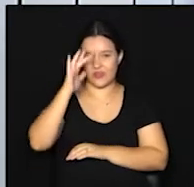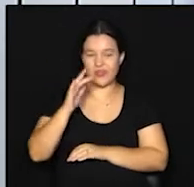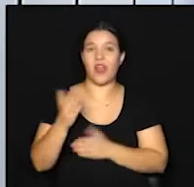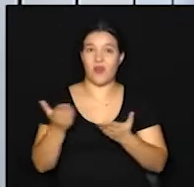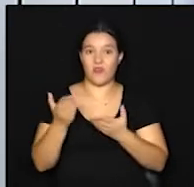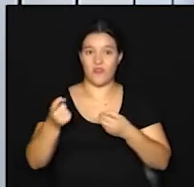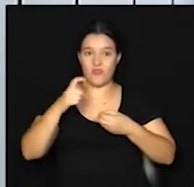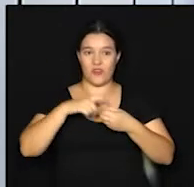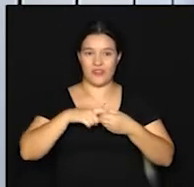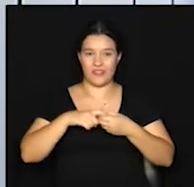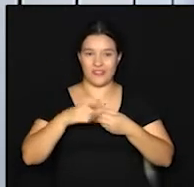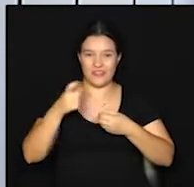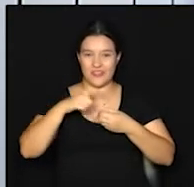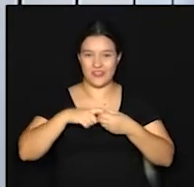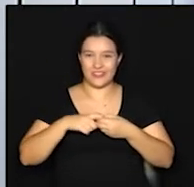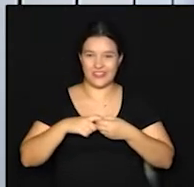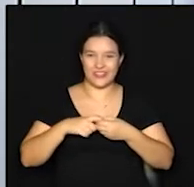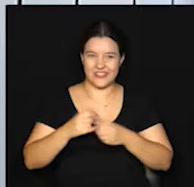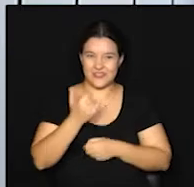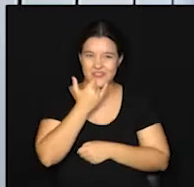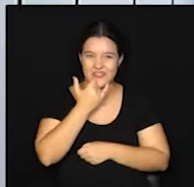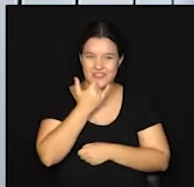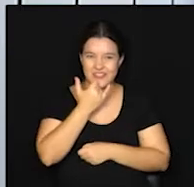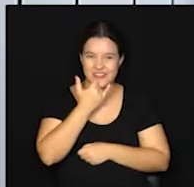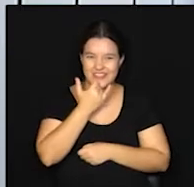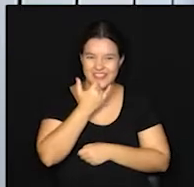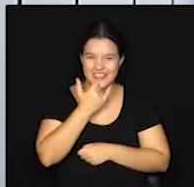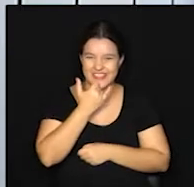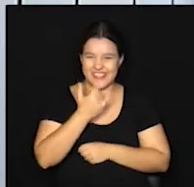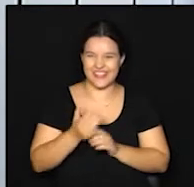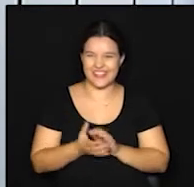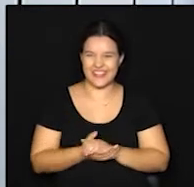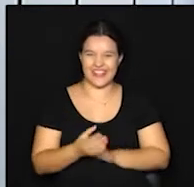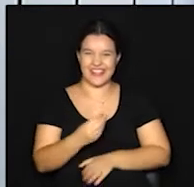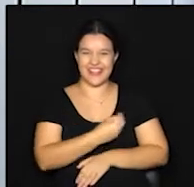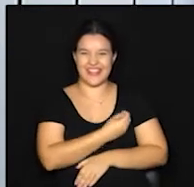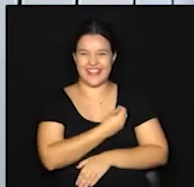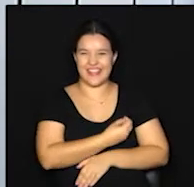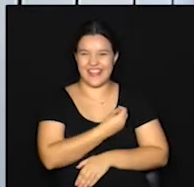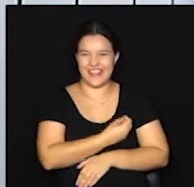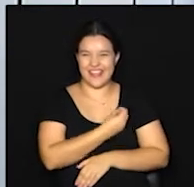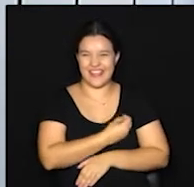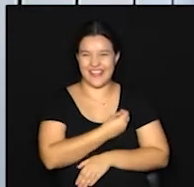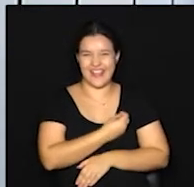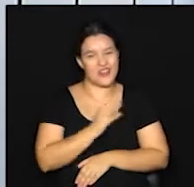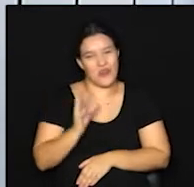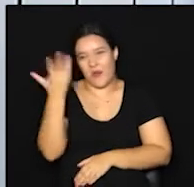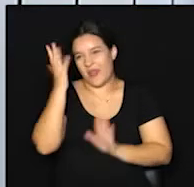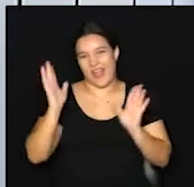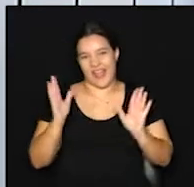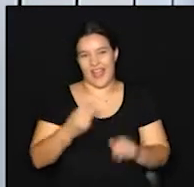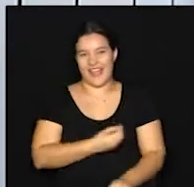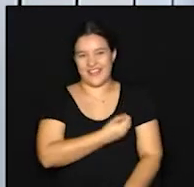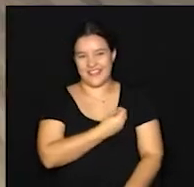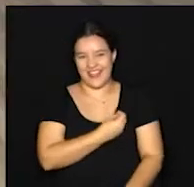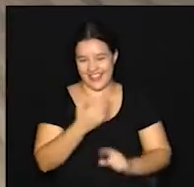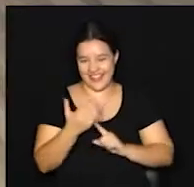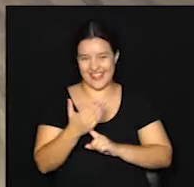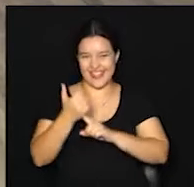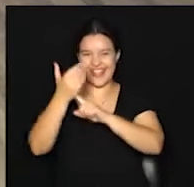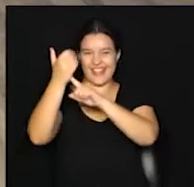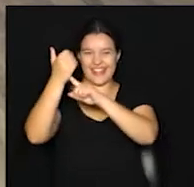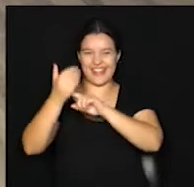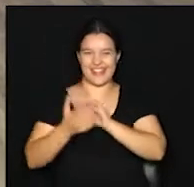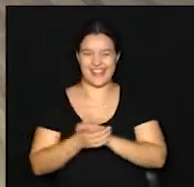sim nós estamos te vendo. Tá certo. Desculpa, já gente. restabelecemos o contato. Ao vivo, coisa de quem faz ao vivo. Né? Não, é tecnologia,